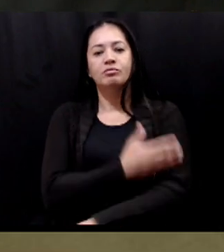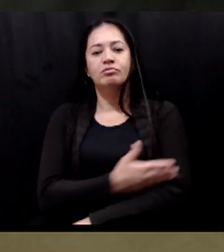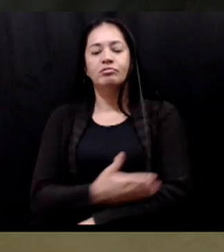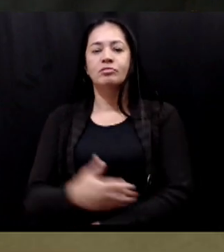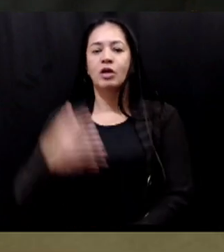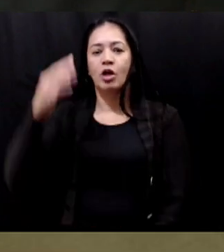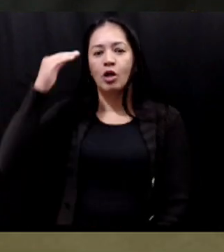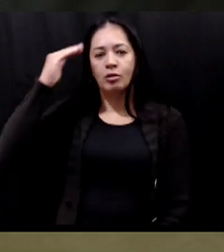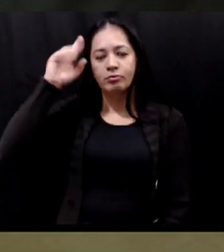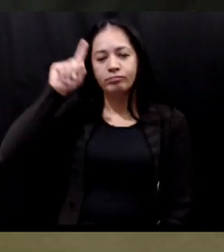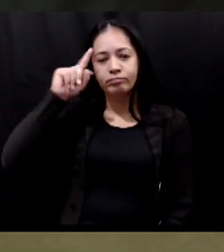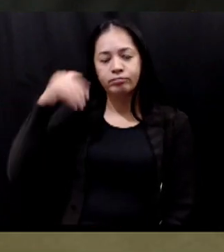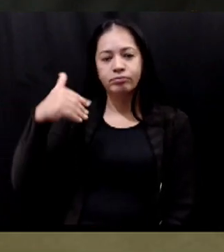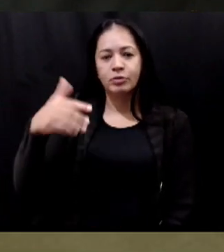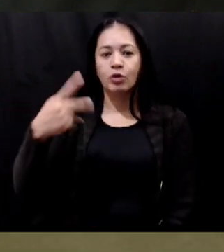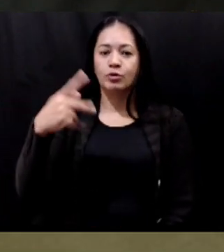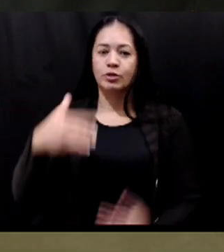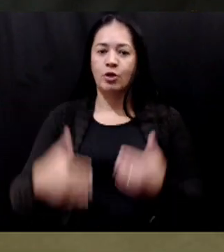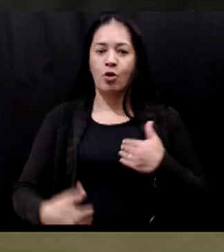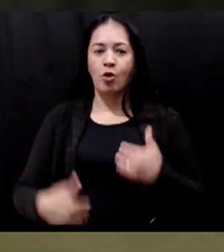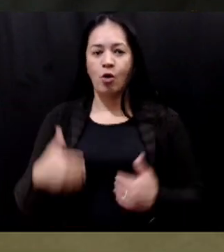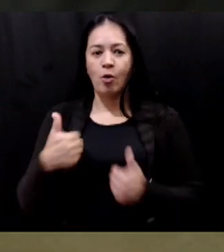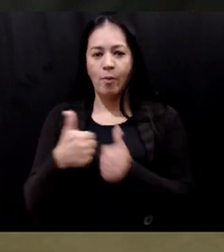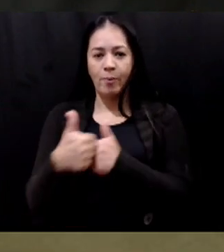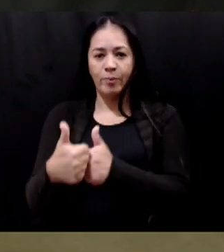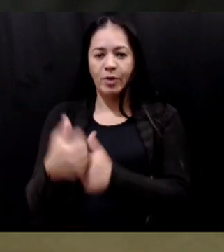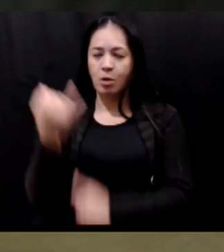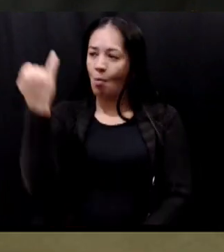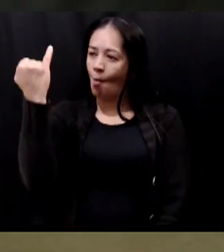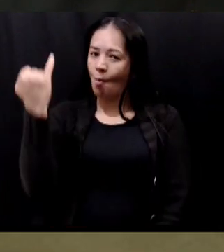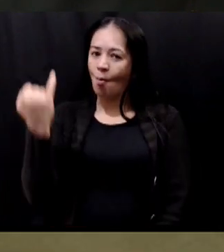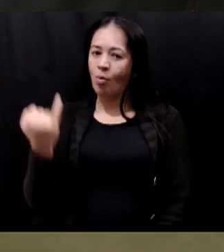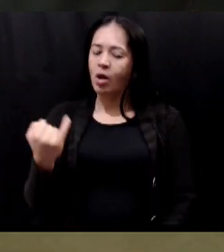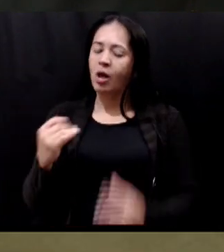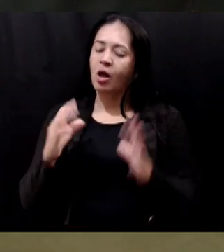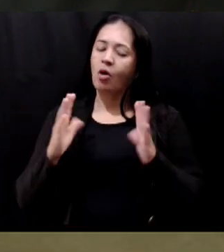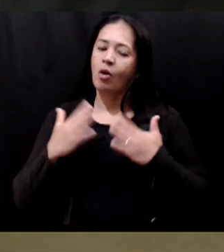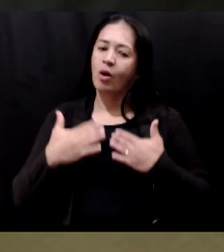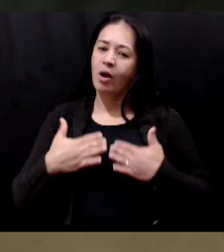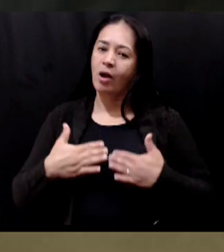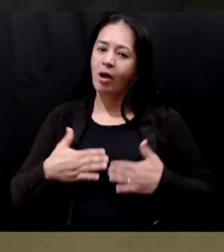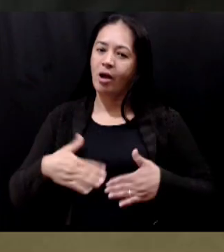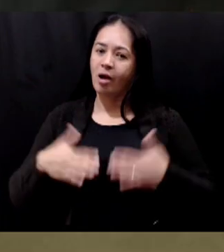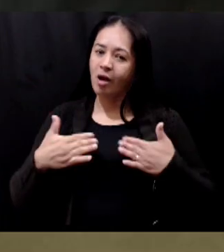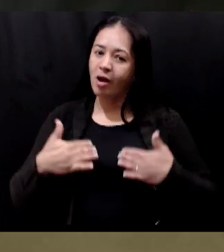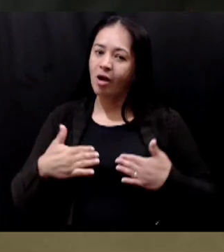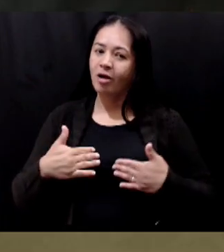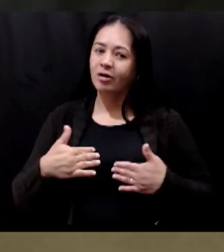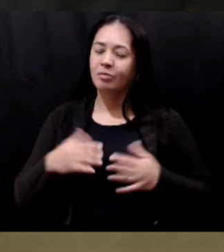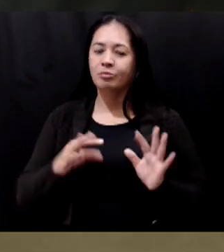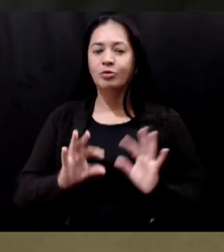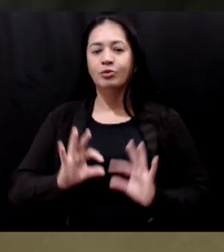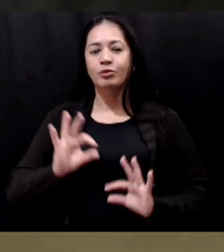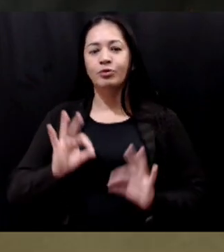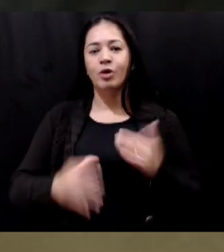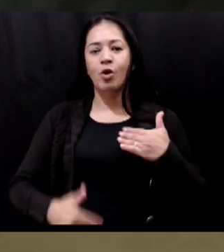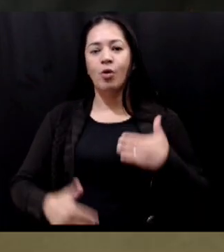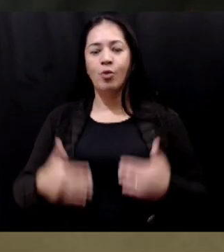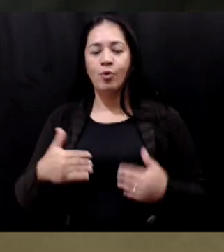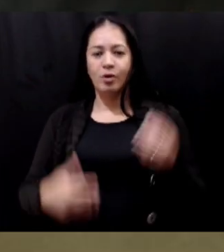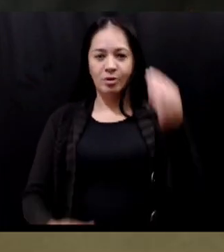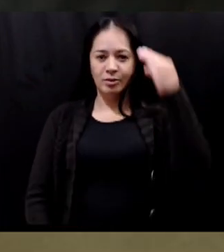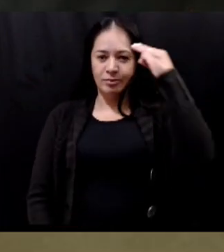e acompanhamento. Emagrecer devagar, né, e ajustar aí o corpo e a mente sempre. Esse é o